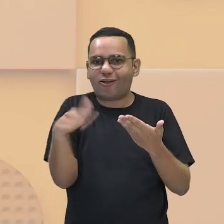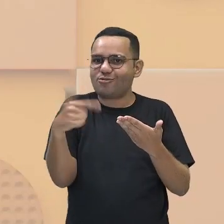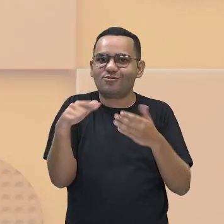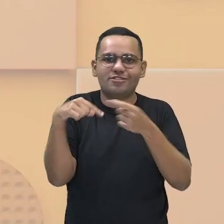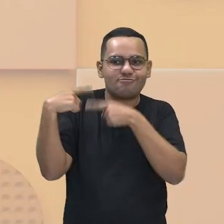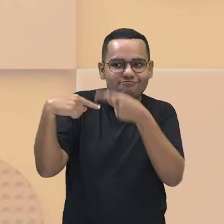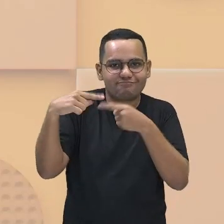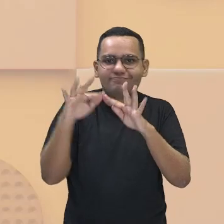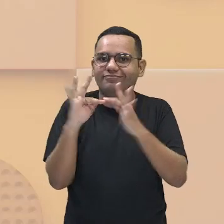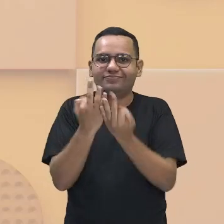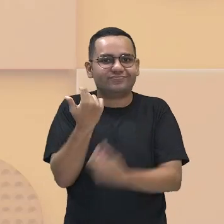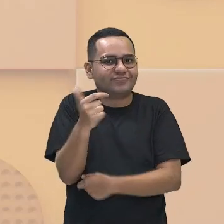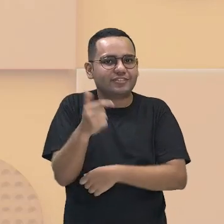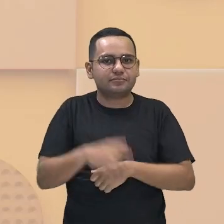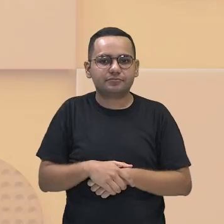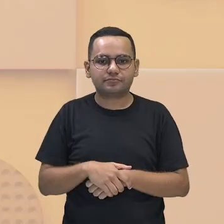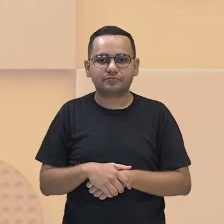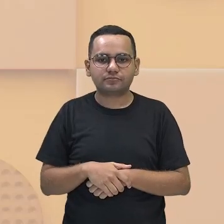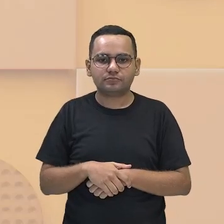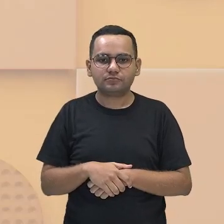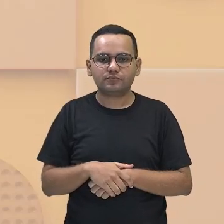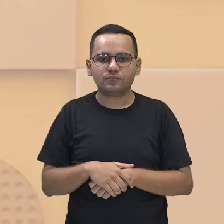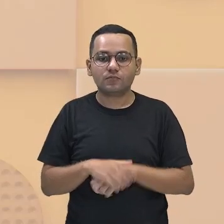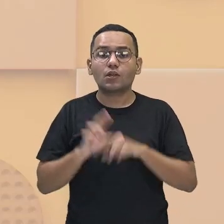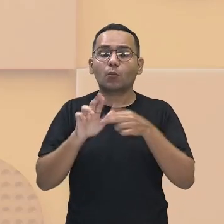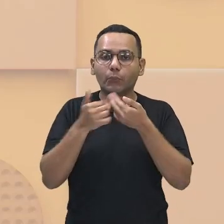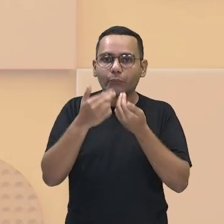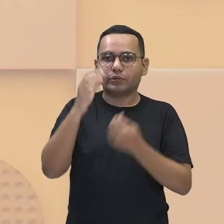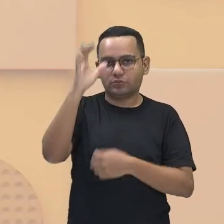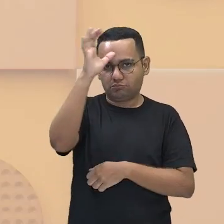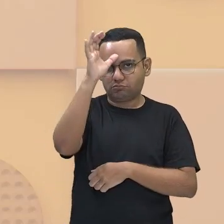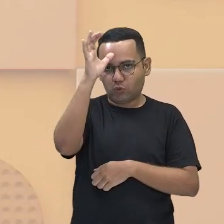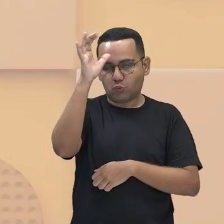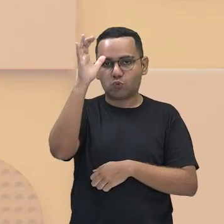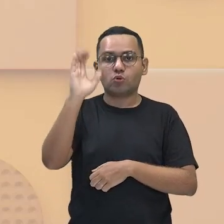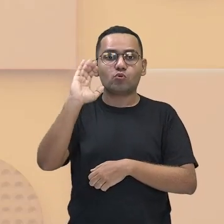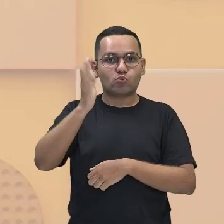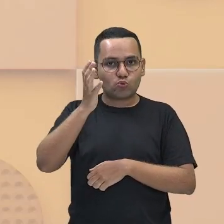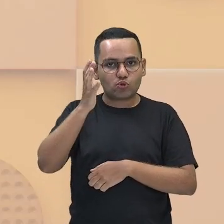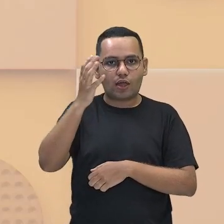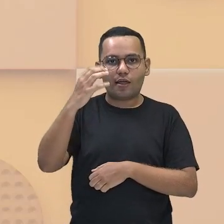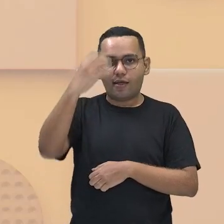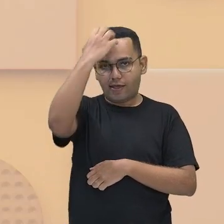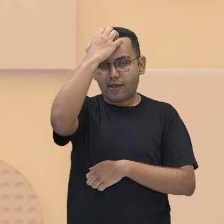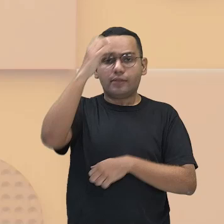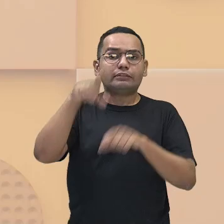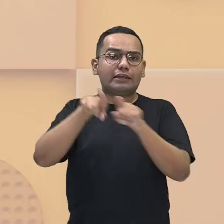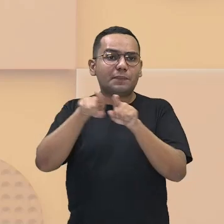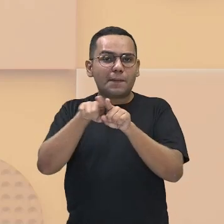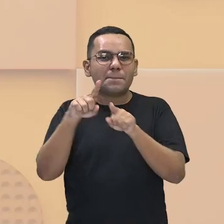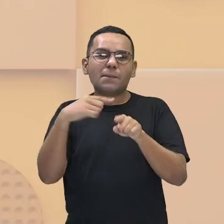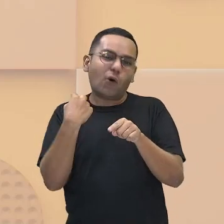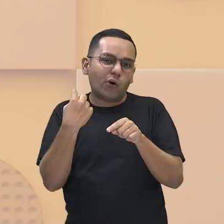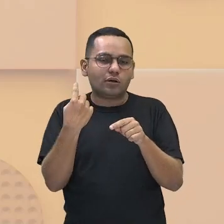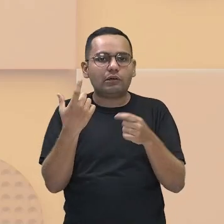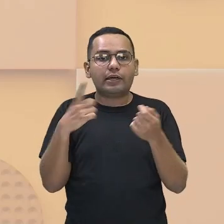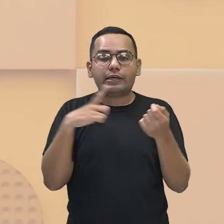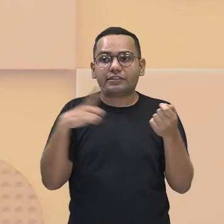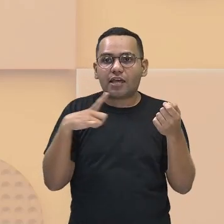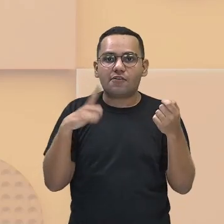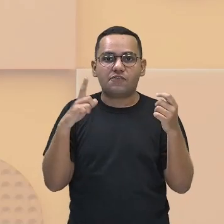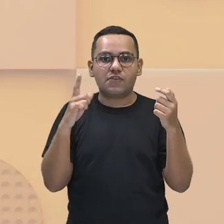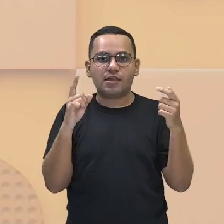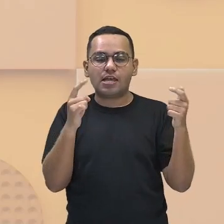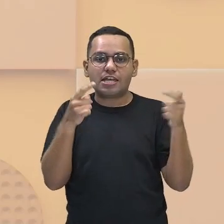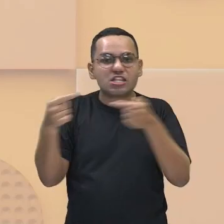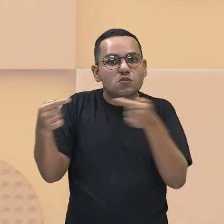tio ele assume o poder ali da coroa portuguesa, ele também vem a falecer. E começa a disputa pelo